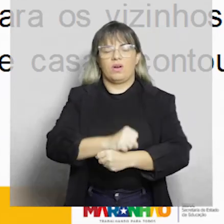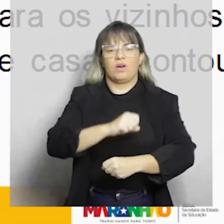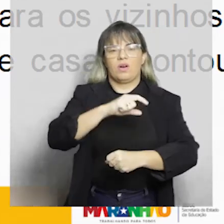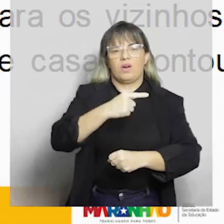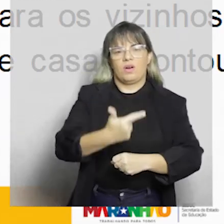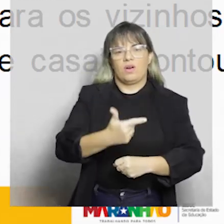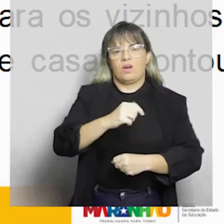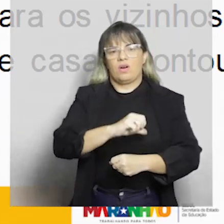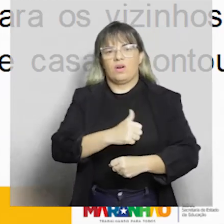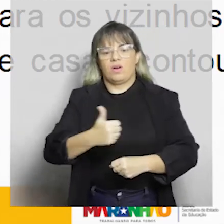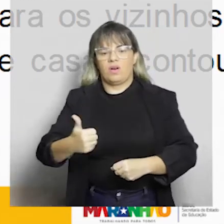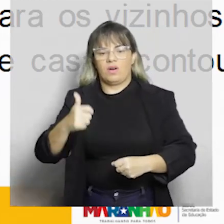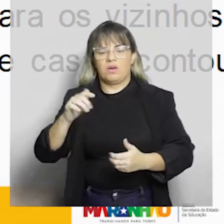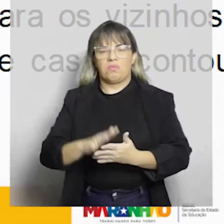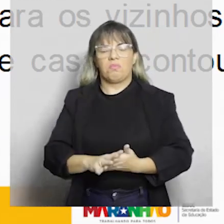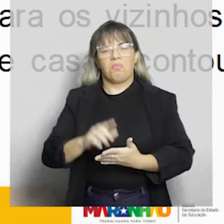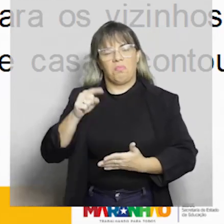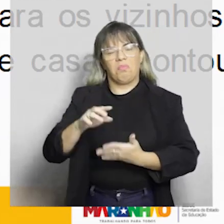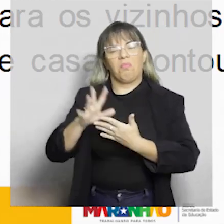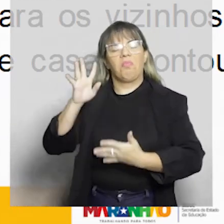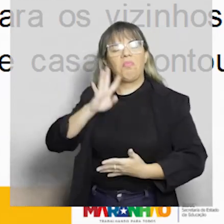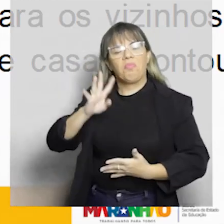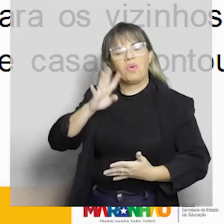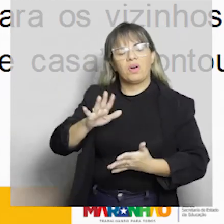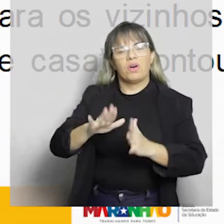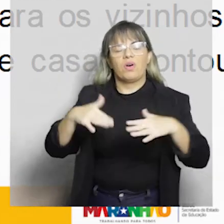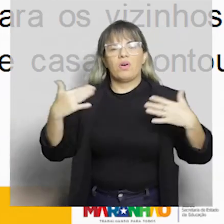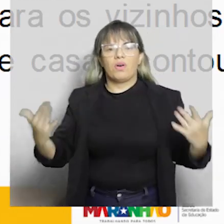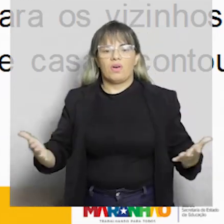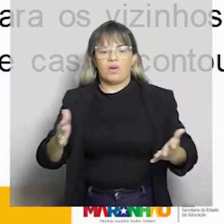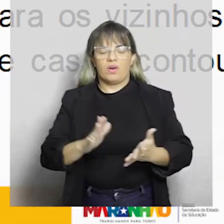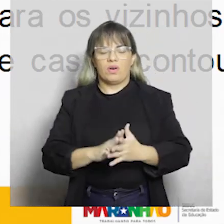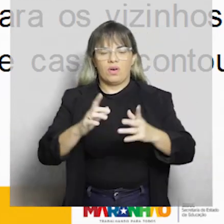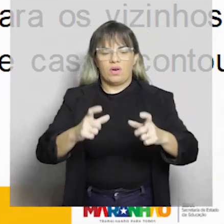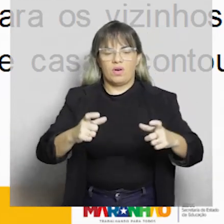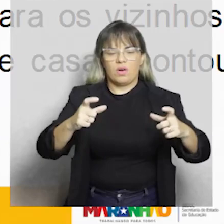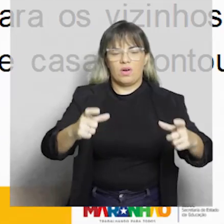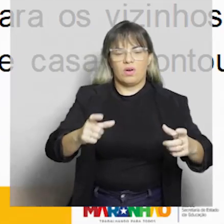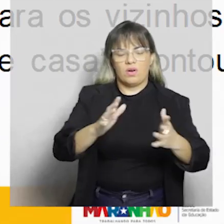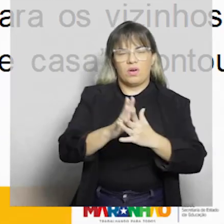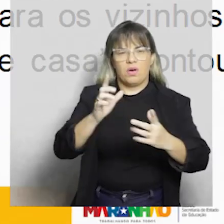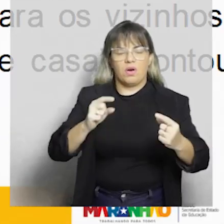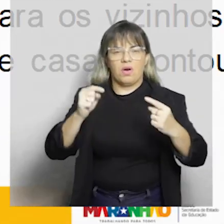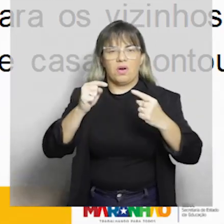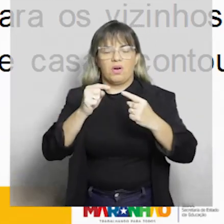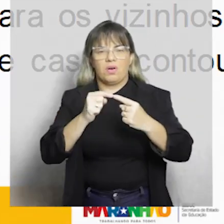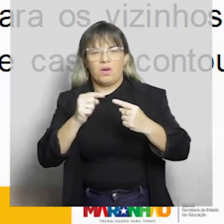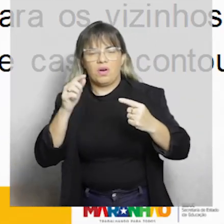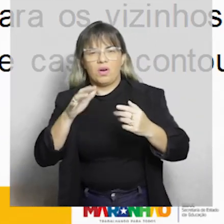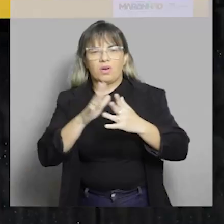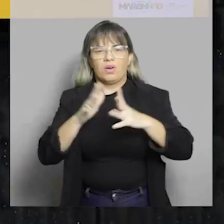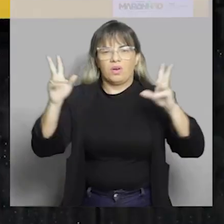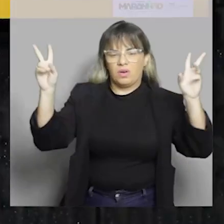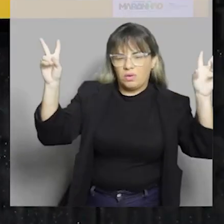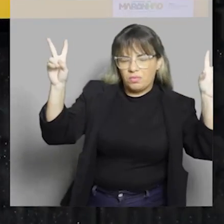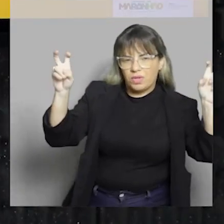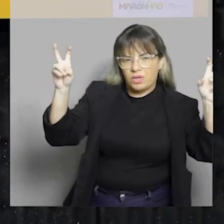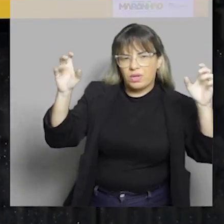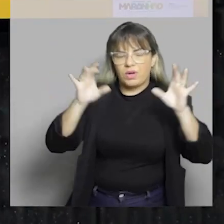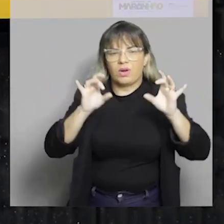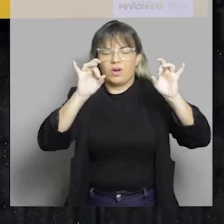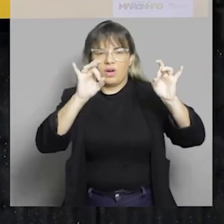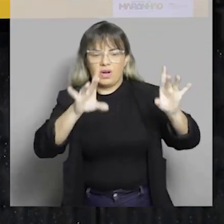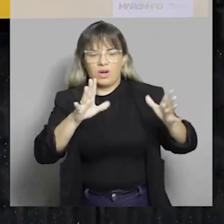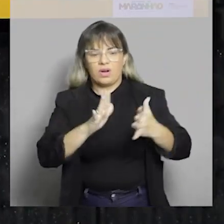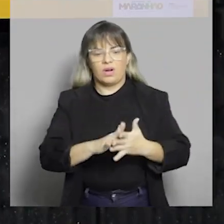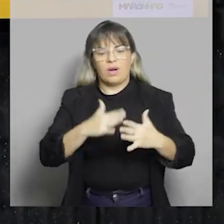recente, bem bacana, tá? Vamos descobrir, primeiramente, qual é o nosso objeto de conhecimento, né? Qual é a temática específica que essa questão